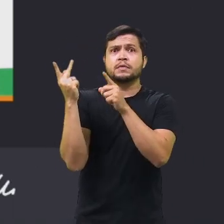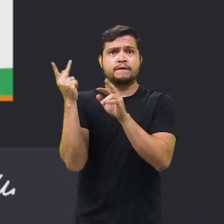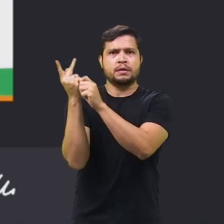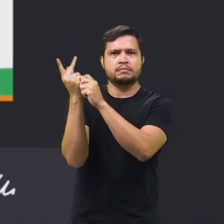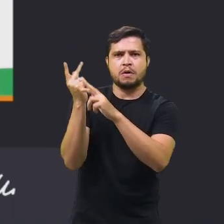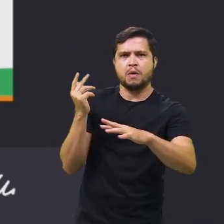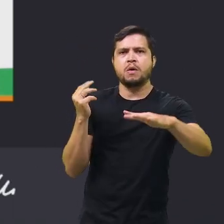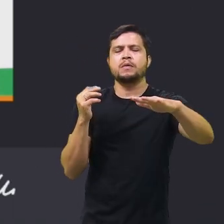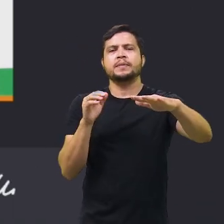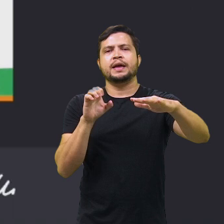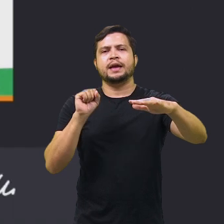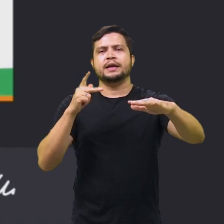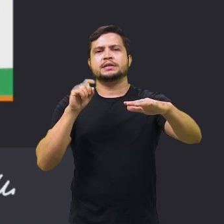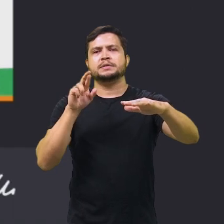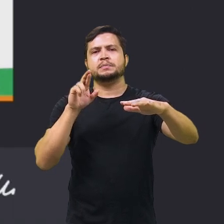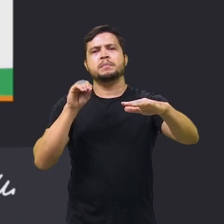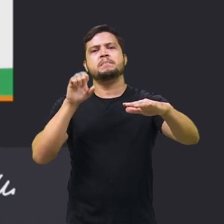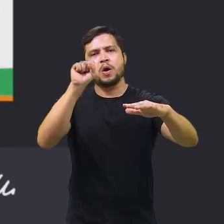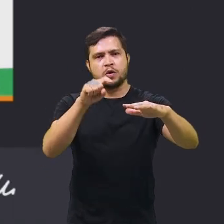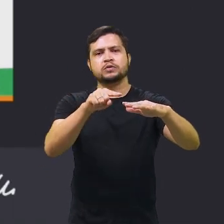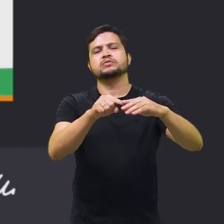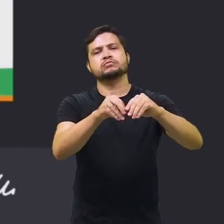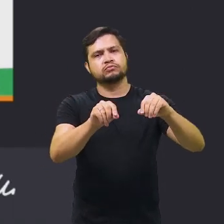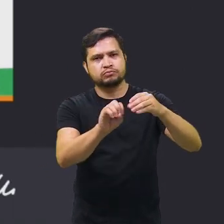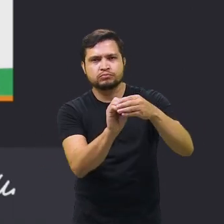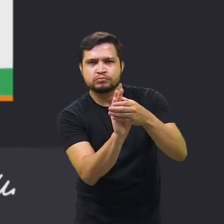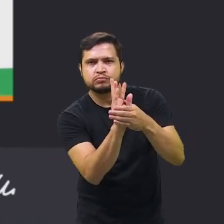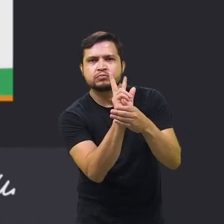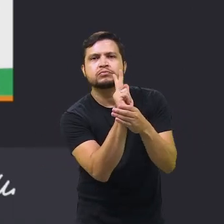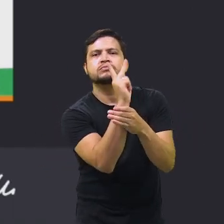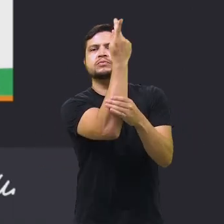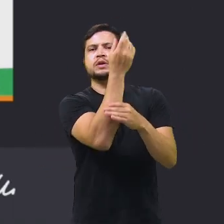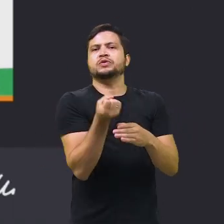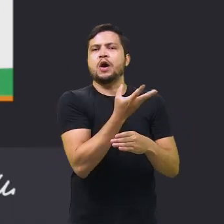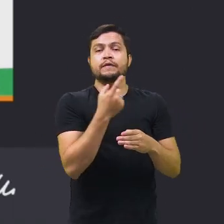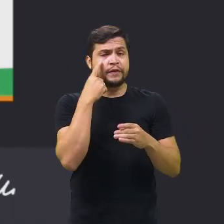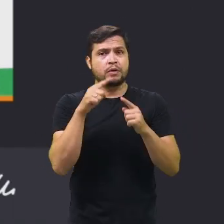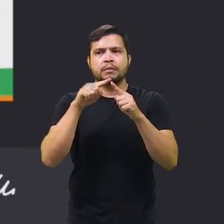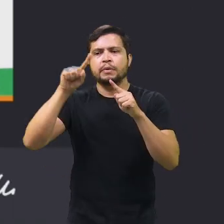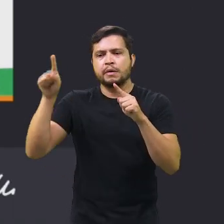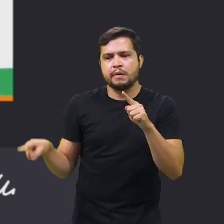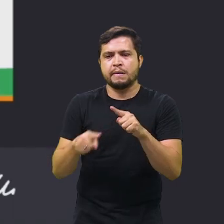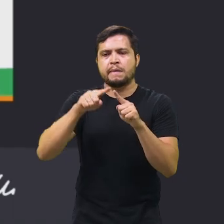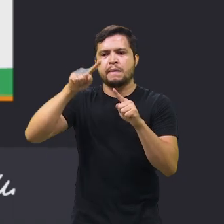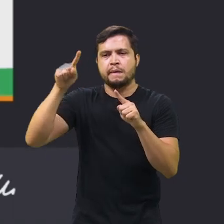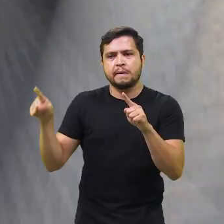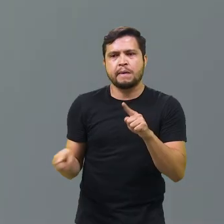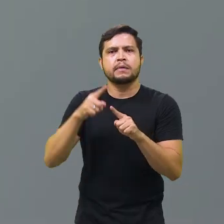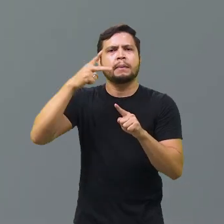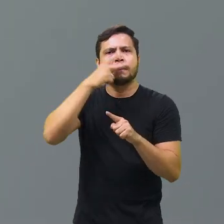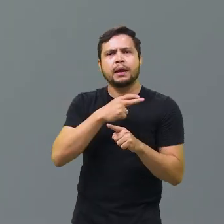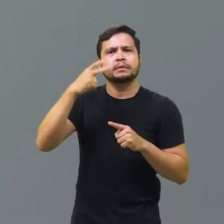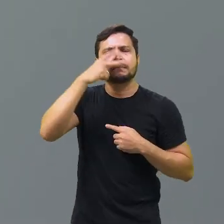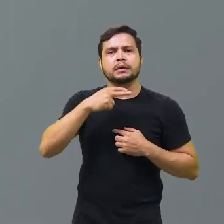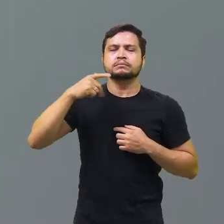esporos. Esses esporos vão formar gametófitos que produzem gametas e formam esporófito de novo. Então perceba que o ciclo é